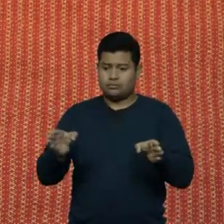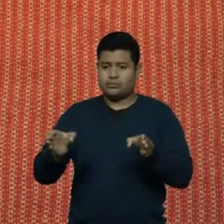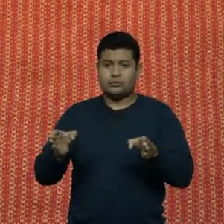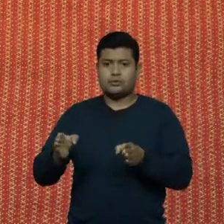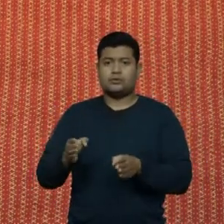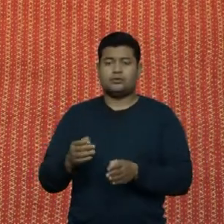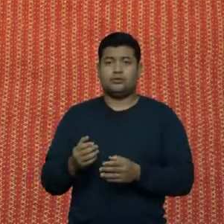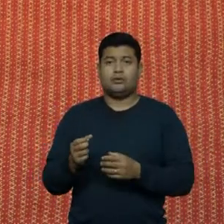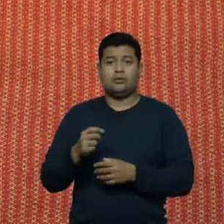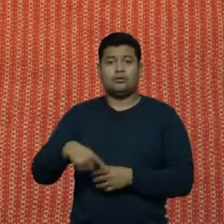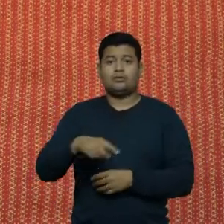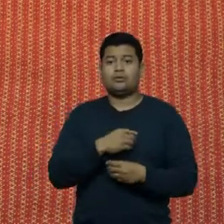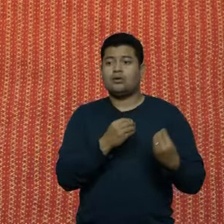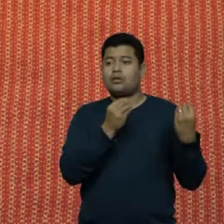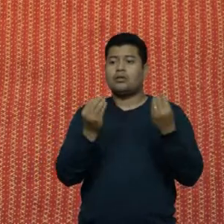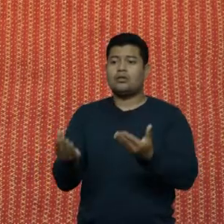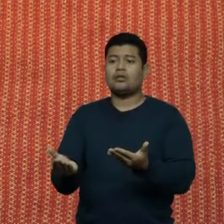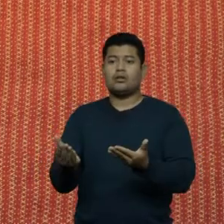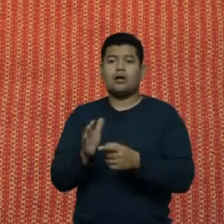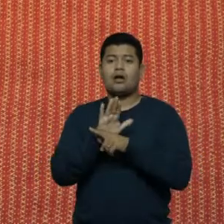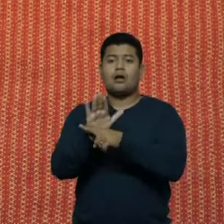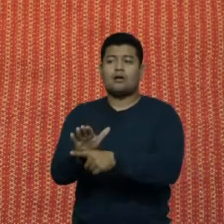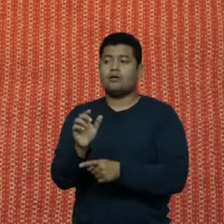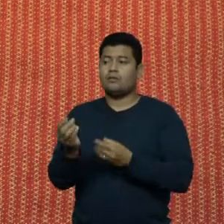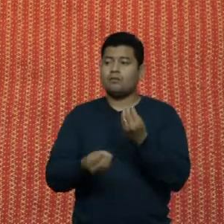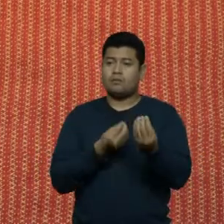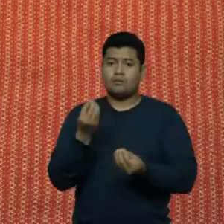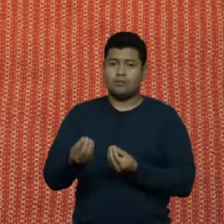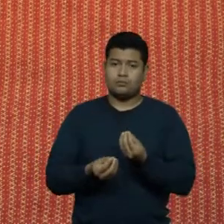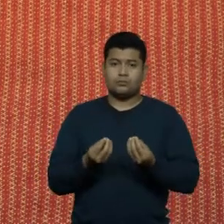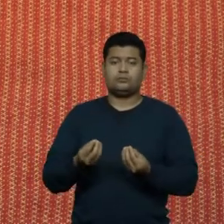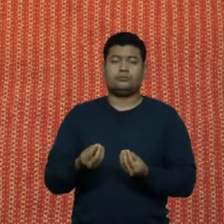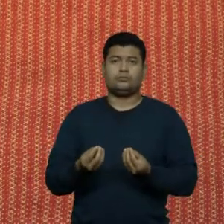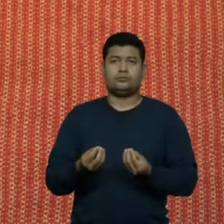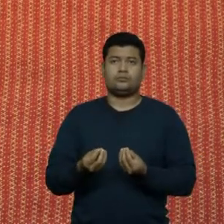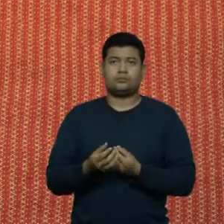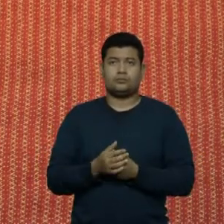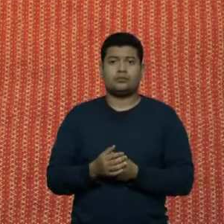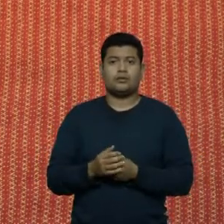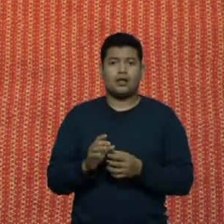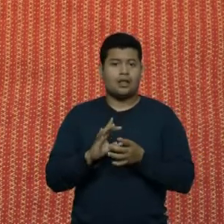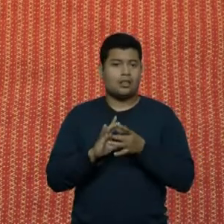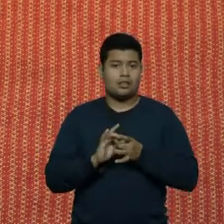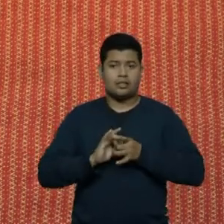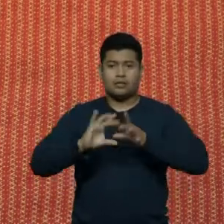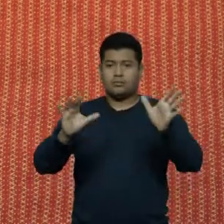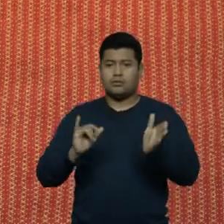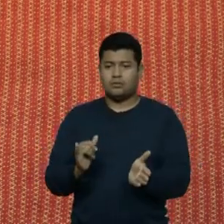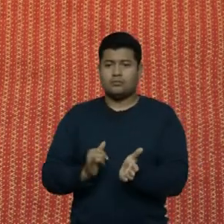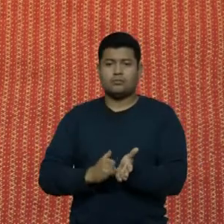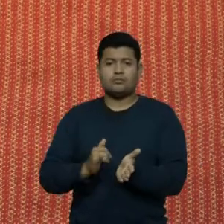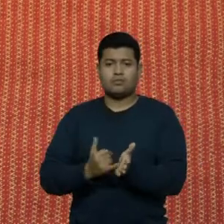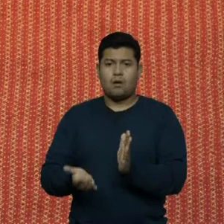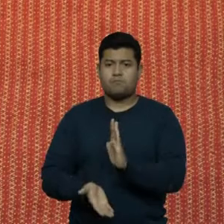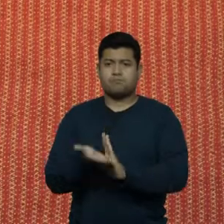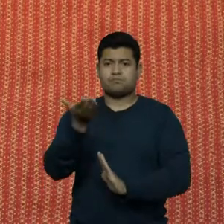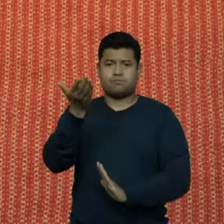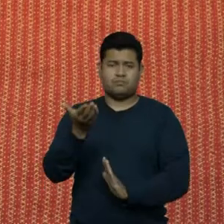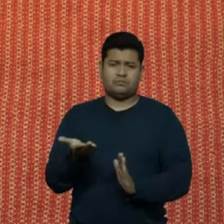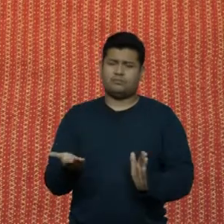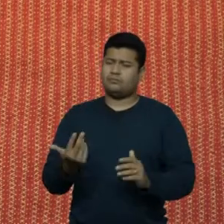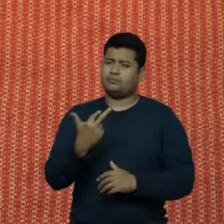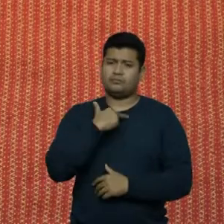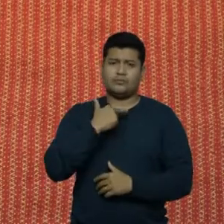retribuímos retribuímos o setor permitindo o aumento de impostos não não